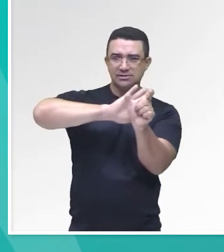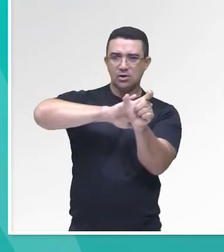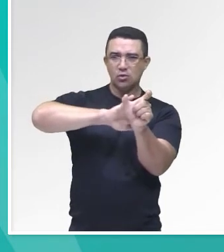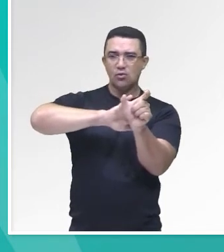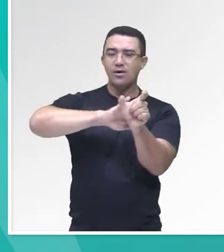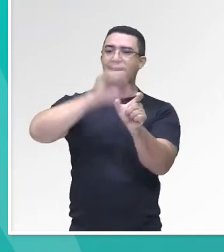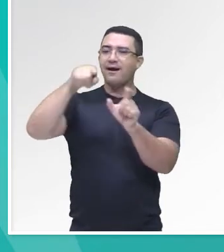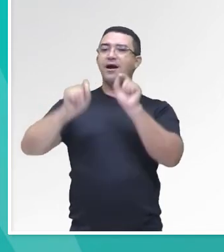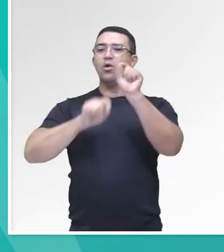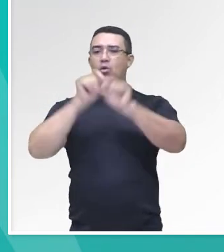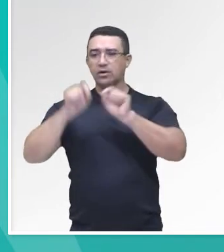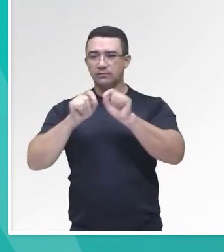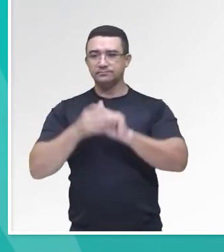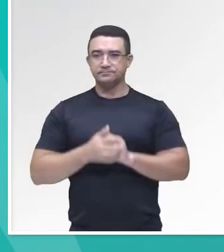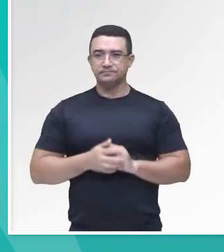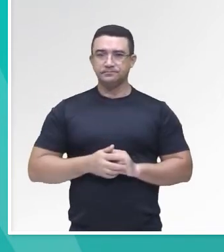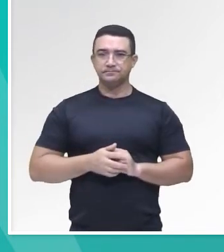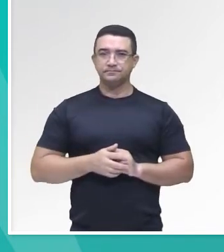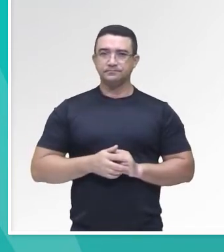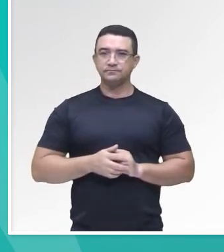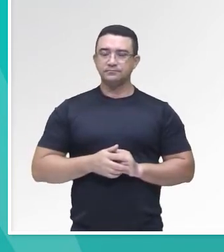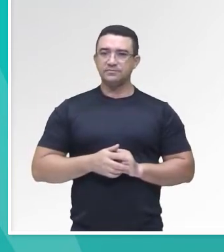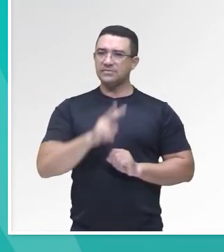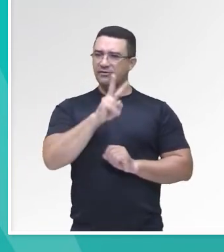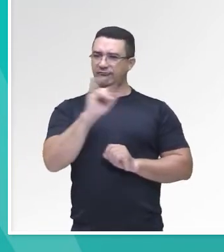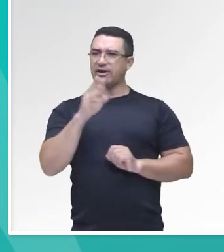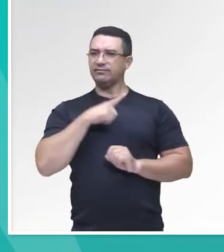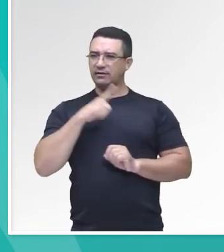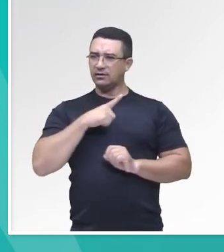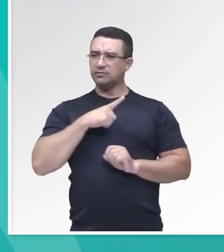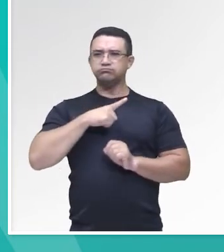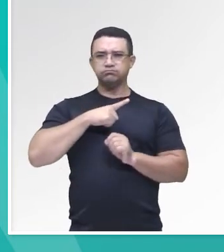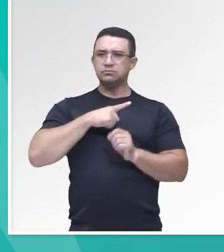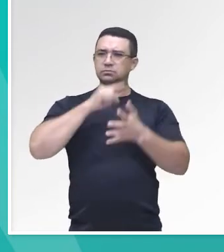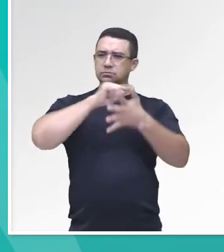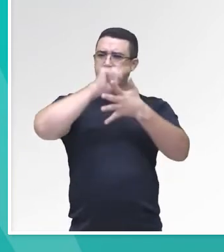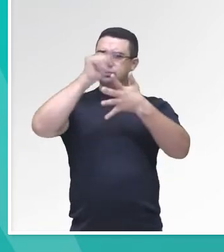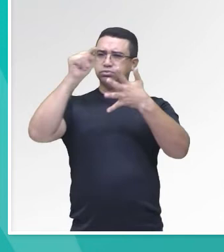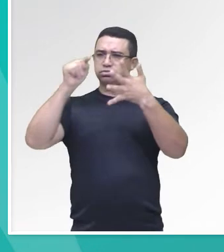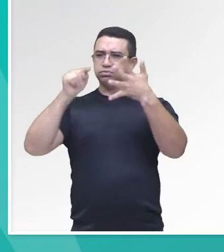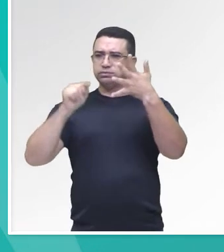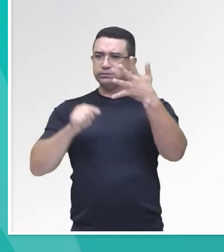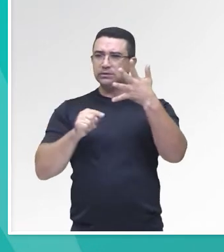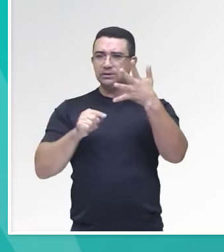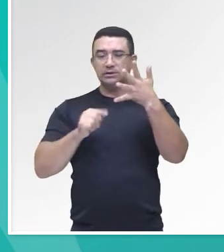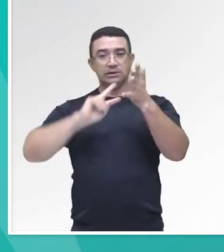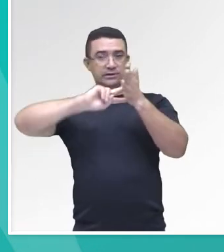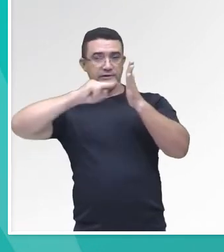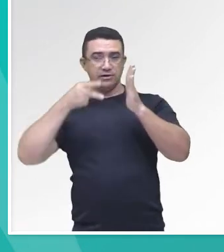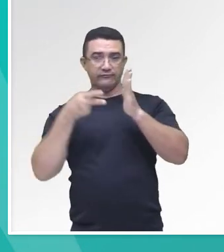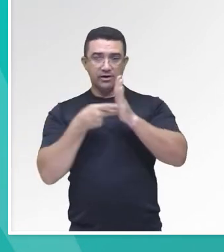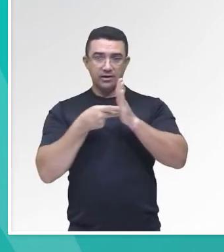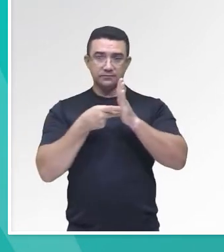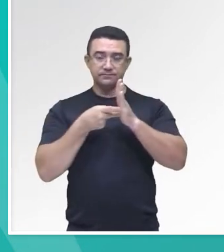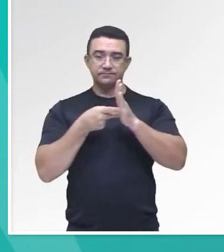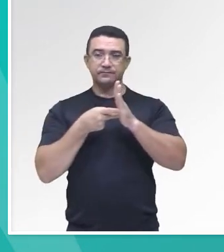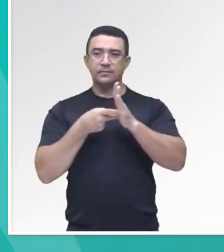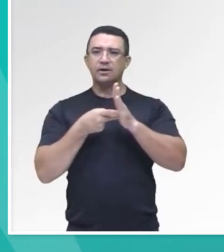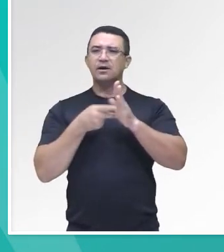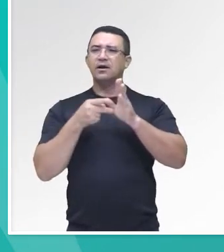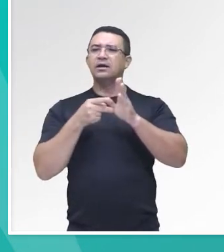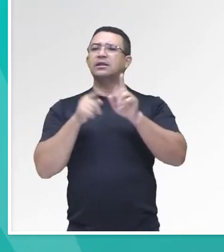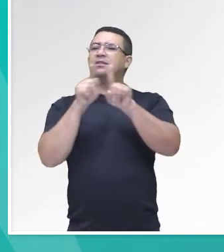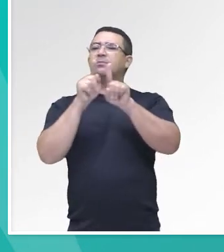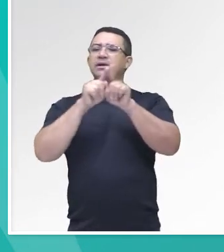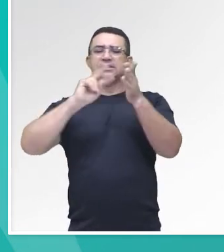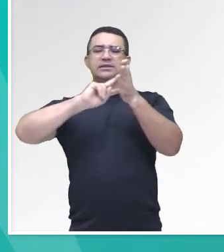que ela vai ter vários significados. E esse significado, você vai ter que